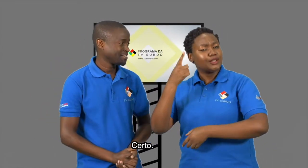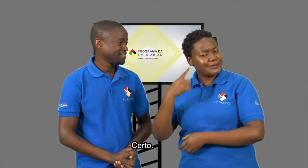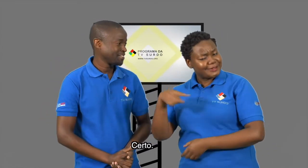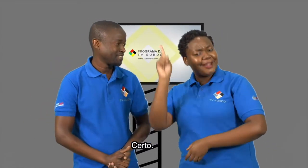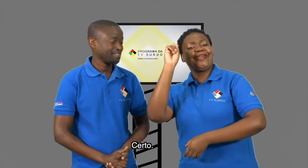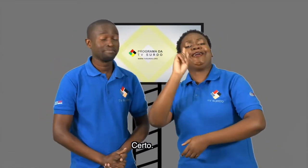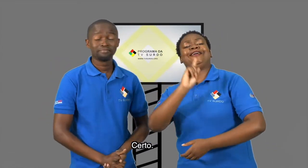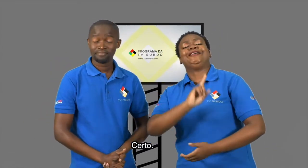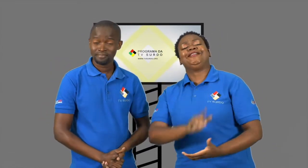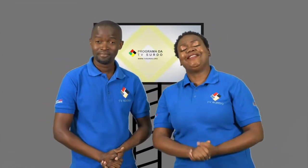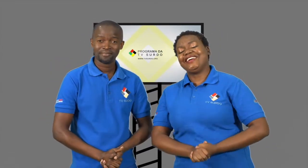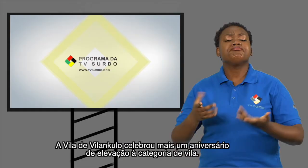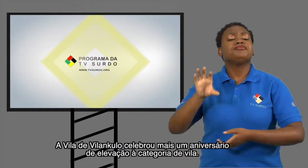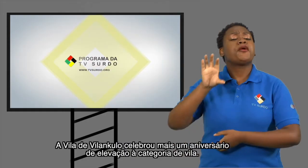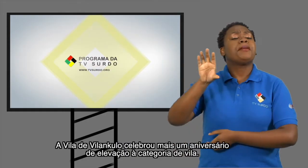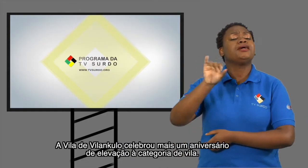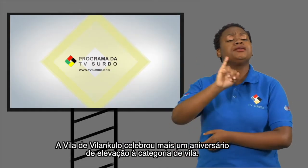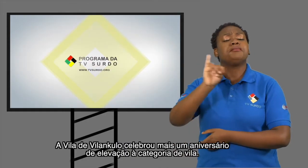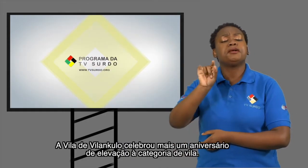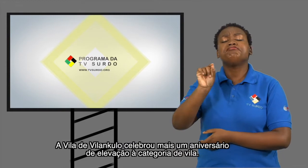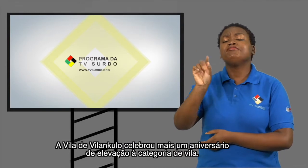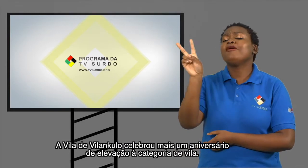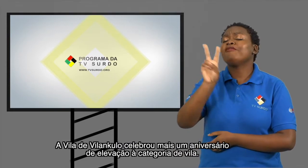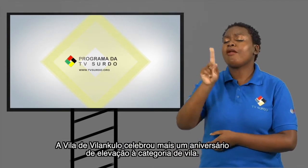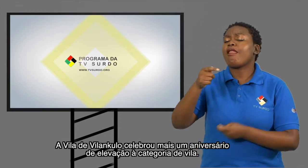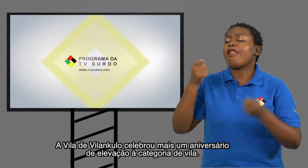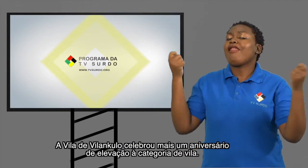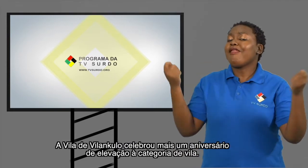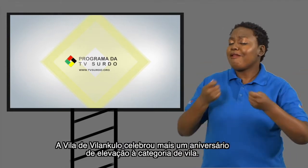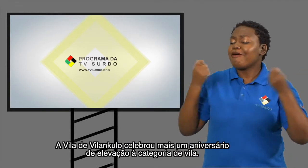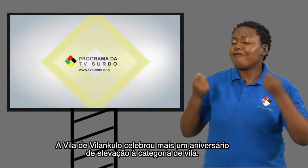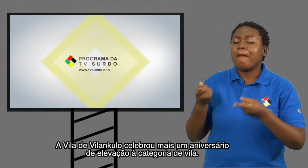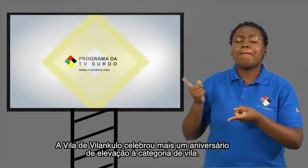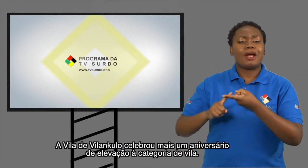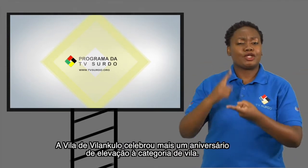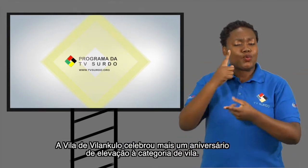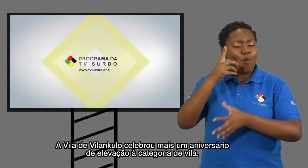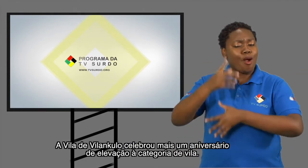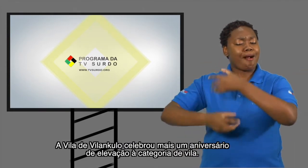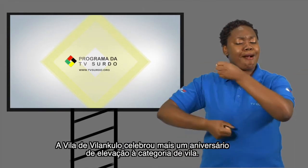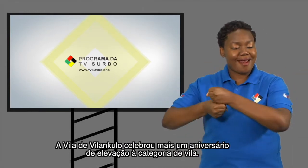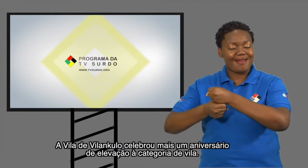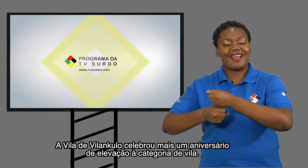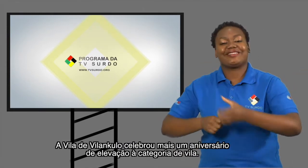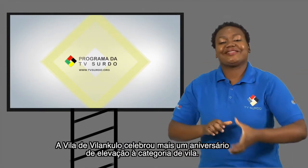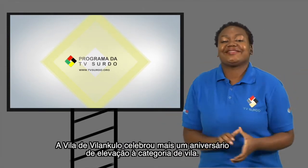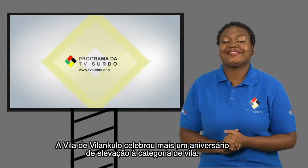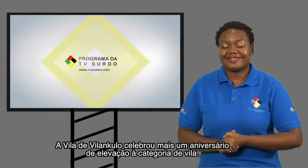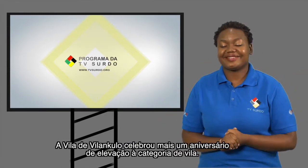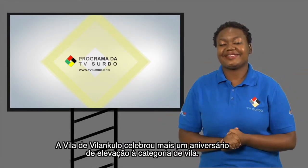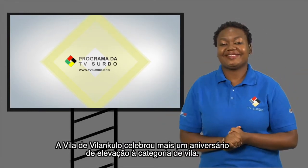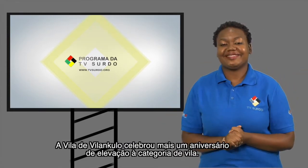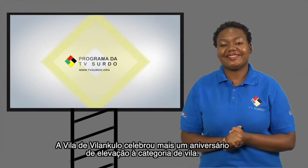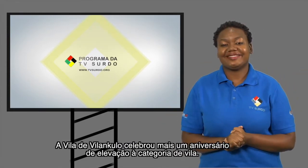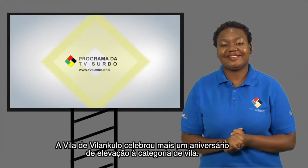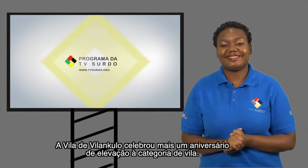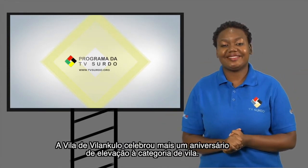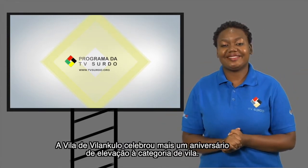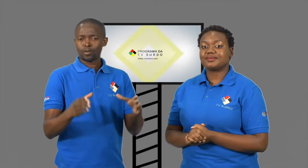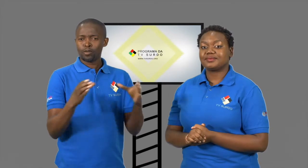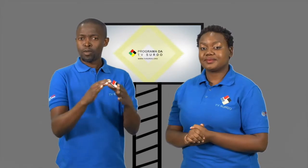Certo. A vila de Vila Ancúlio celebrou mais um aniversário de elevação à categoria de